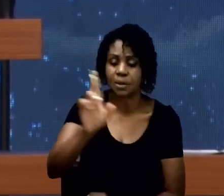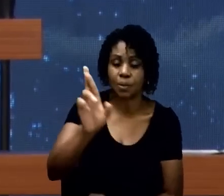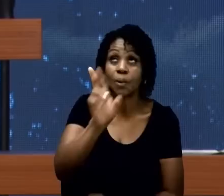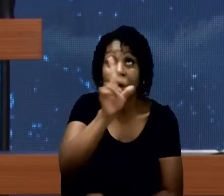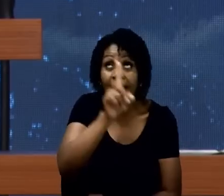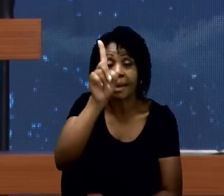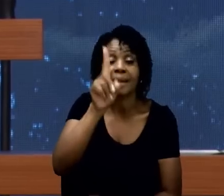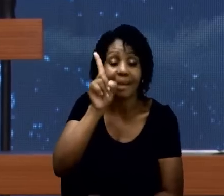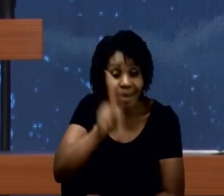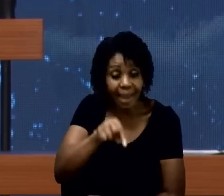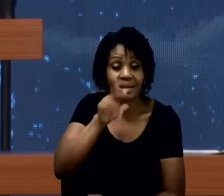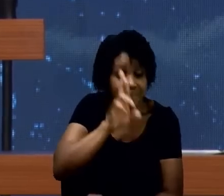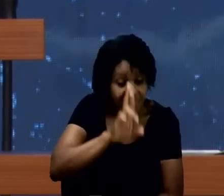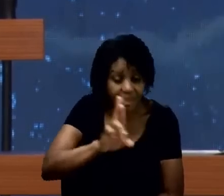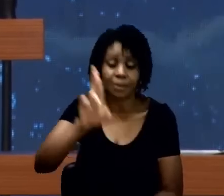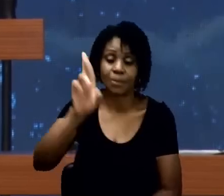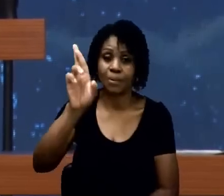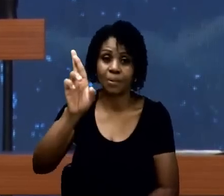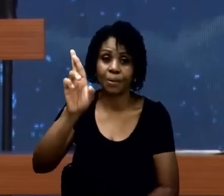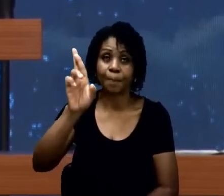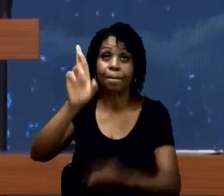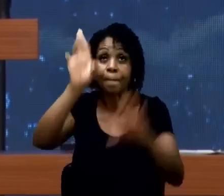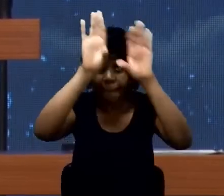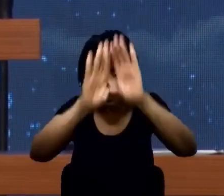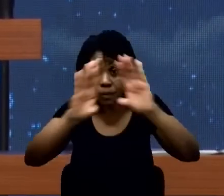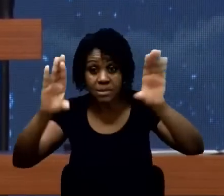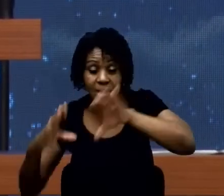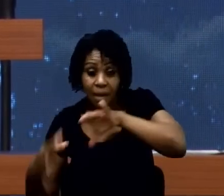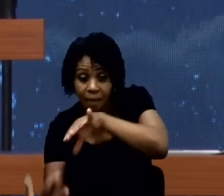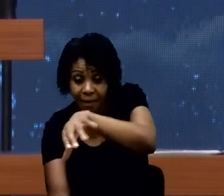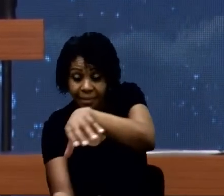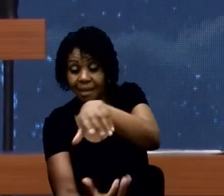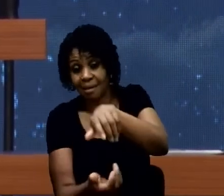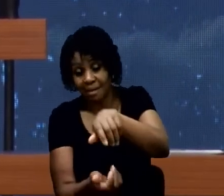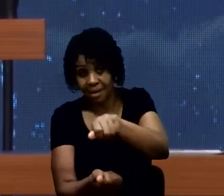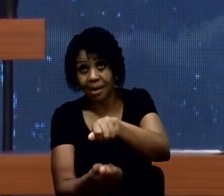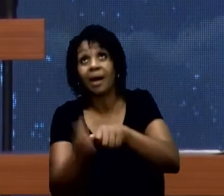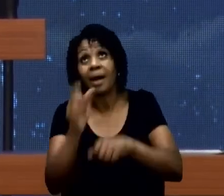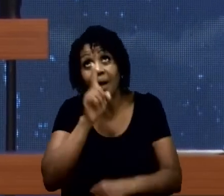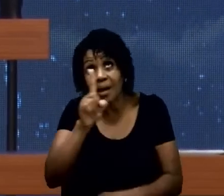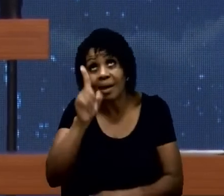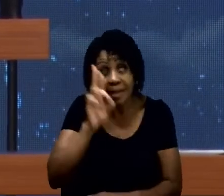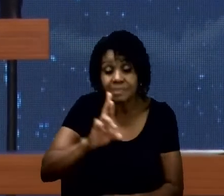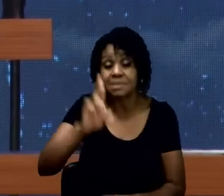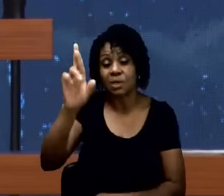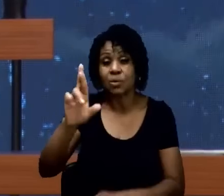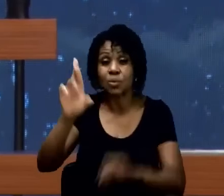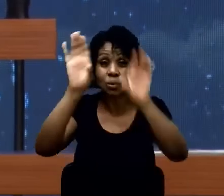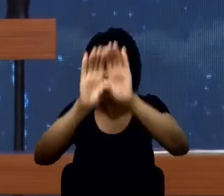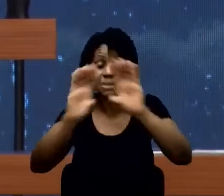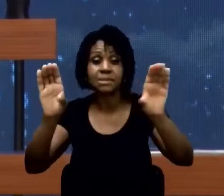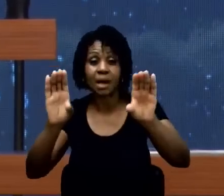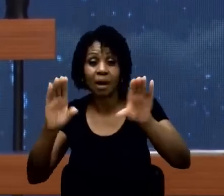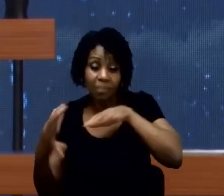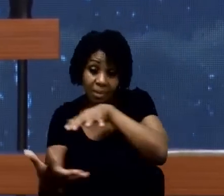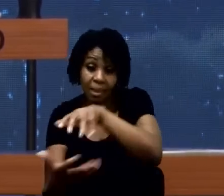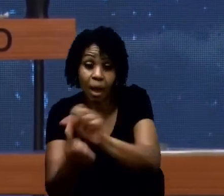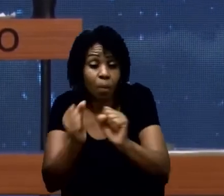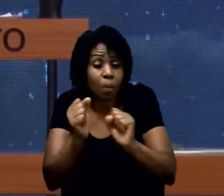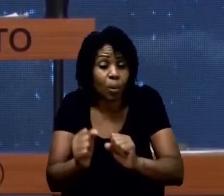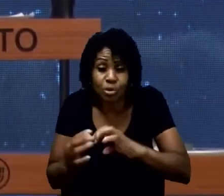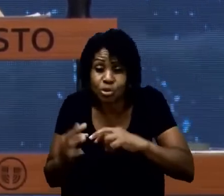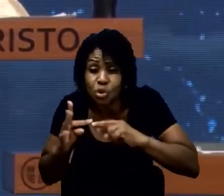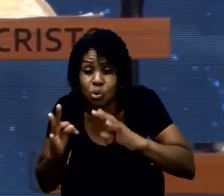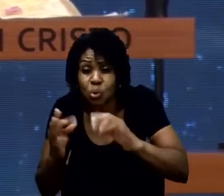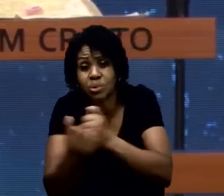Fala comigo. é senhor. No céu e na terra. Ele é senhor no céu e na terra. Ele pode tudo. Porque